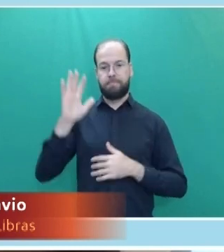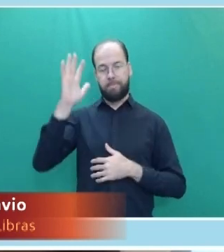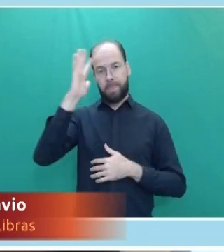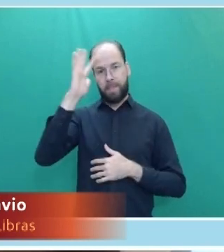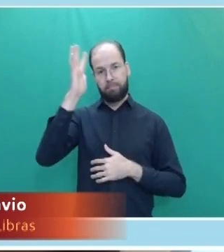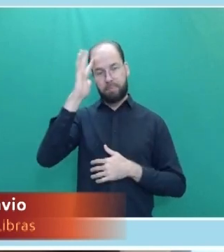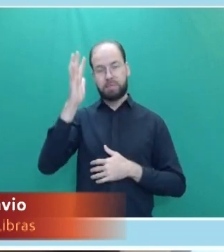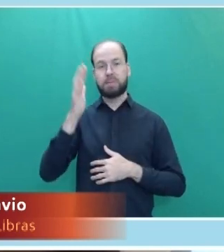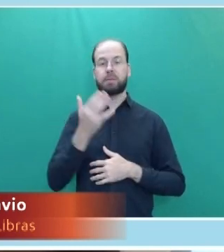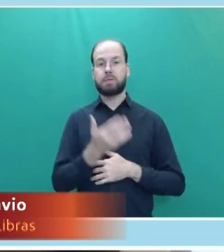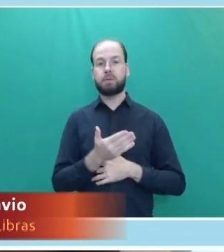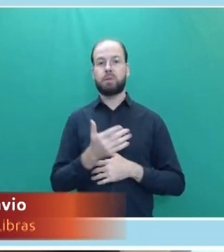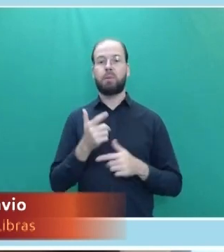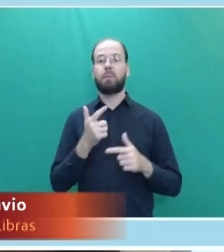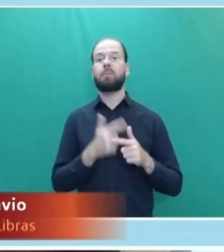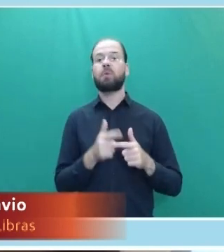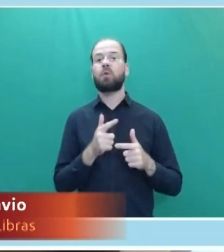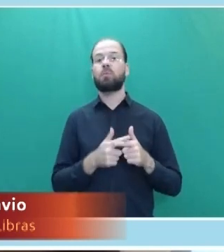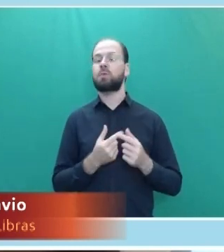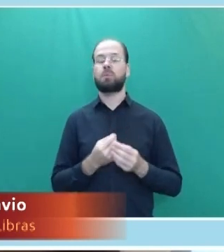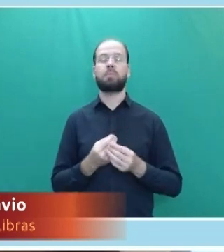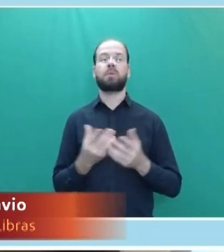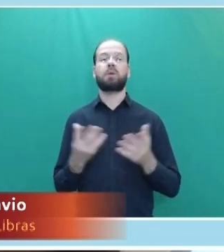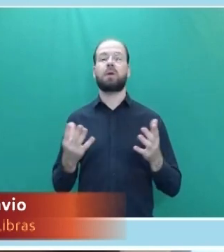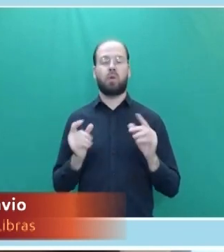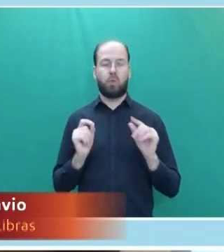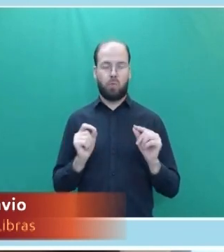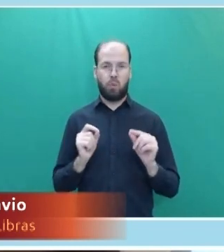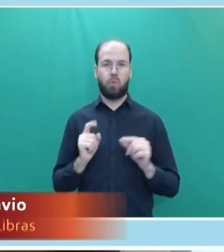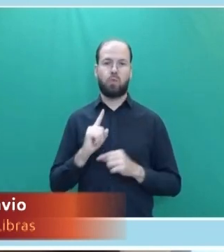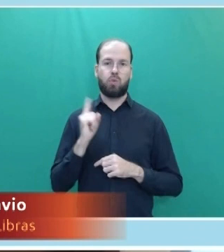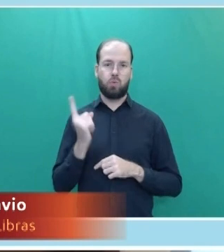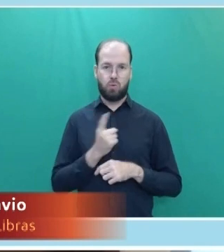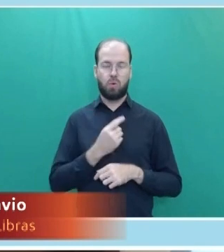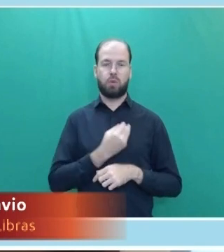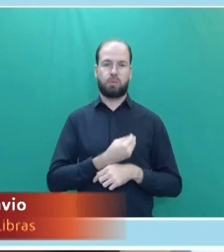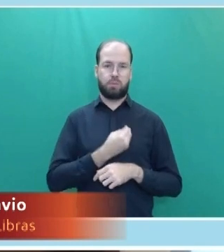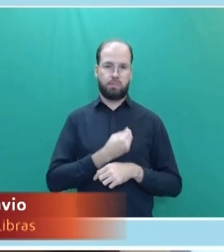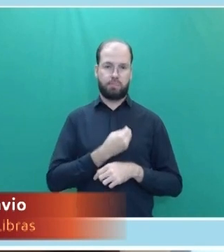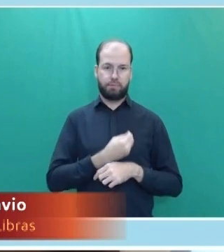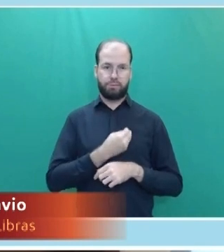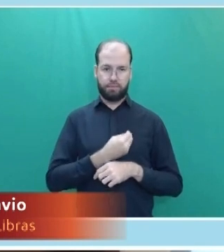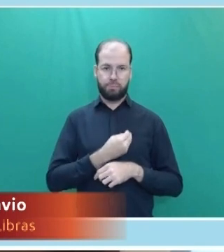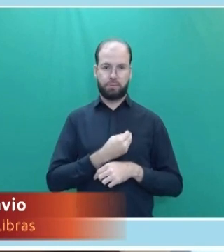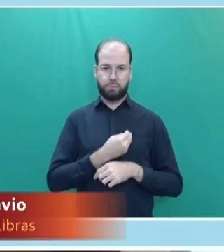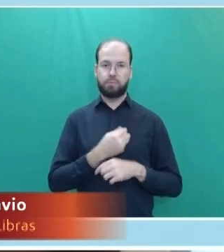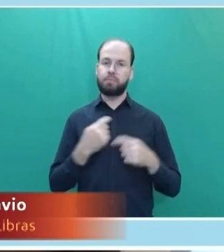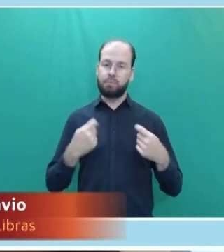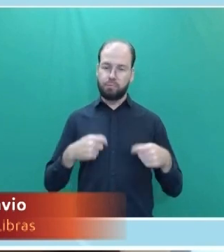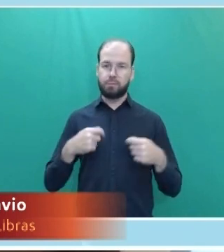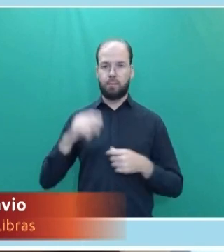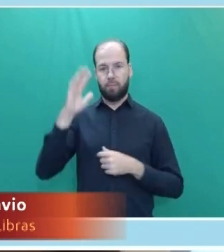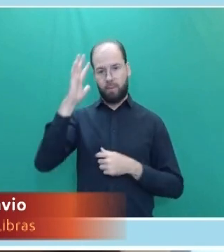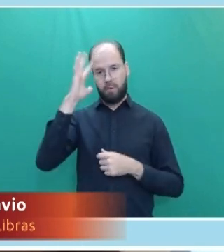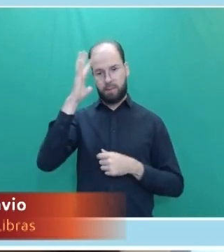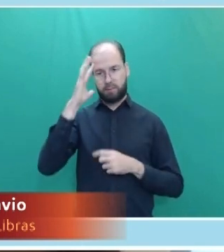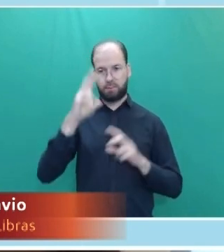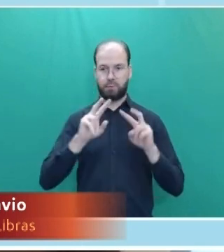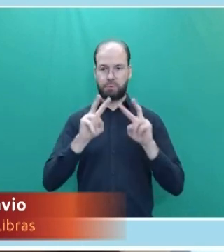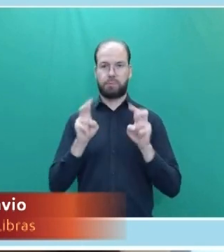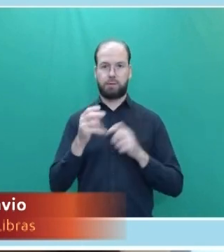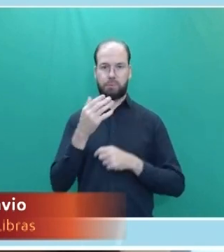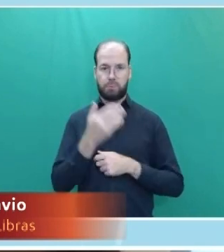e problematizando, assim, o quanto que é preciso pensar sobre isso,